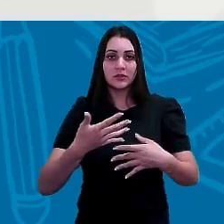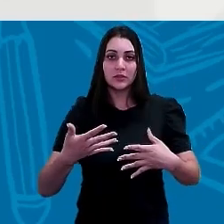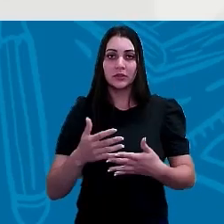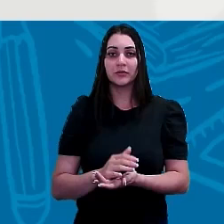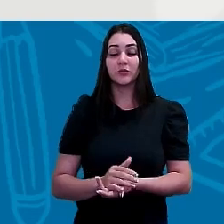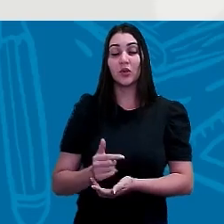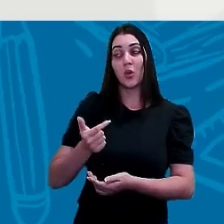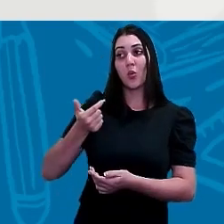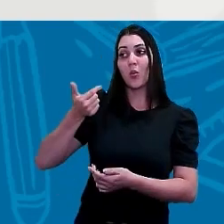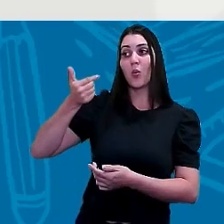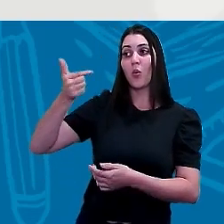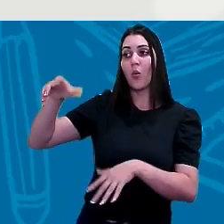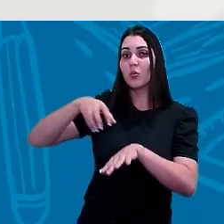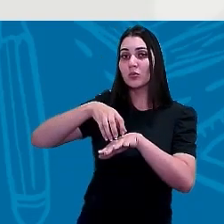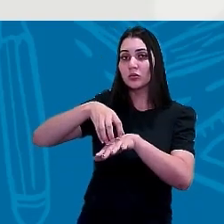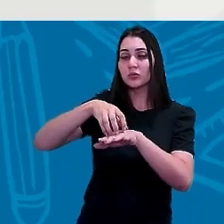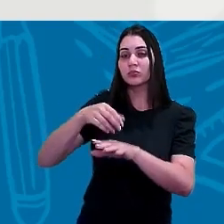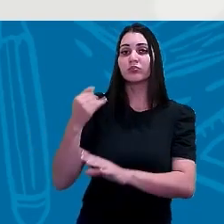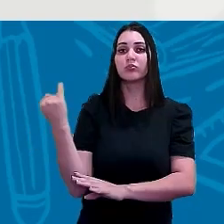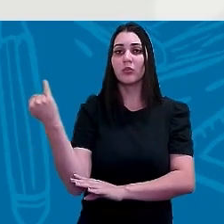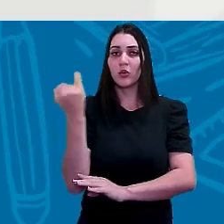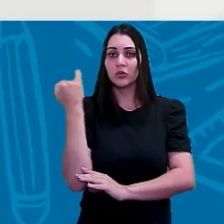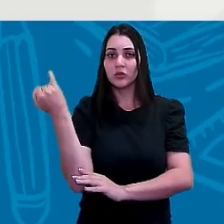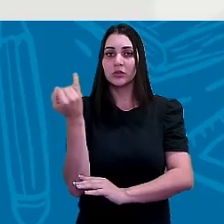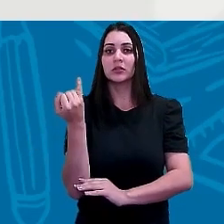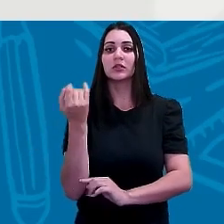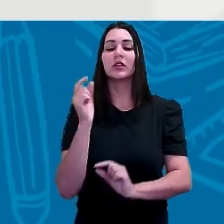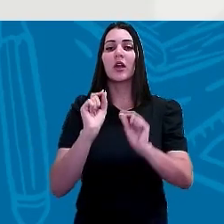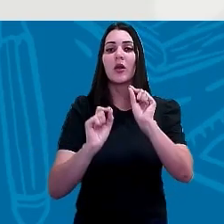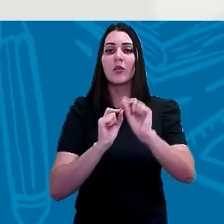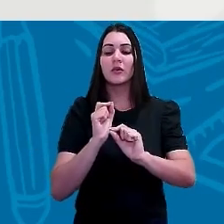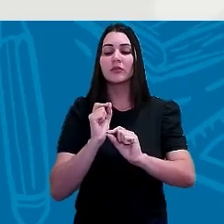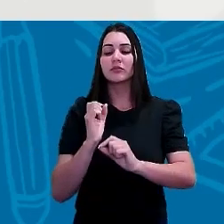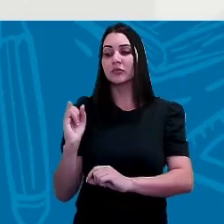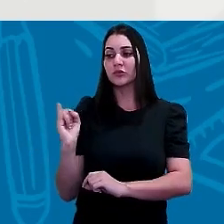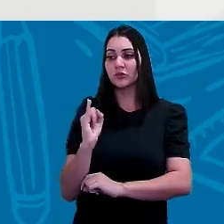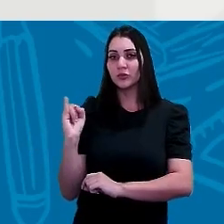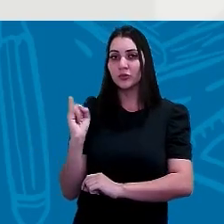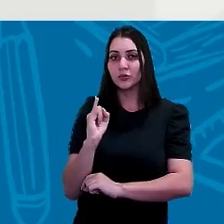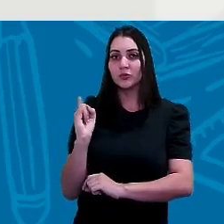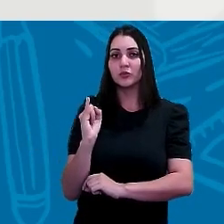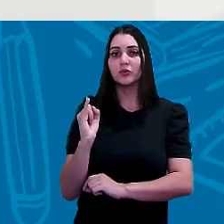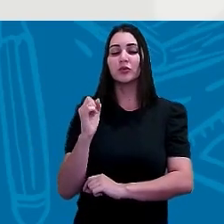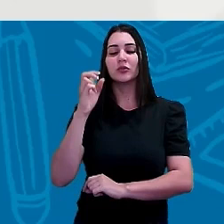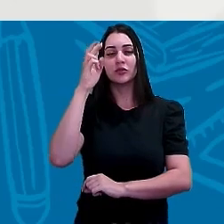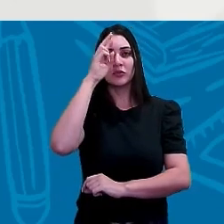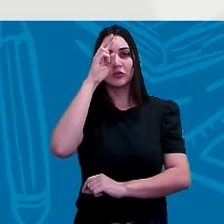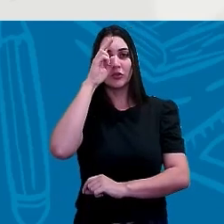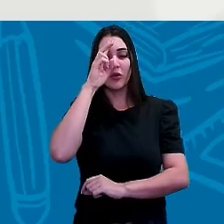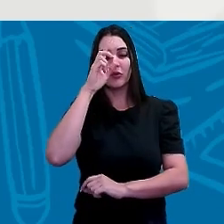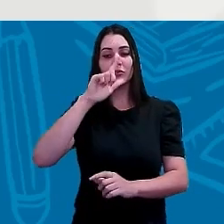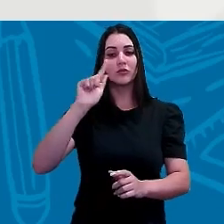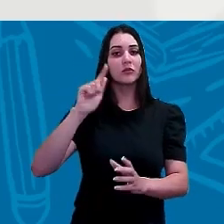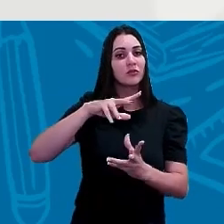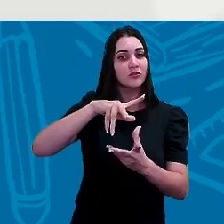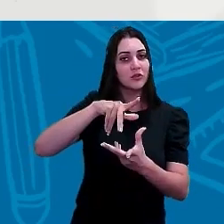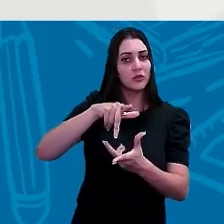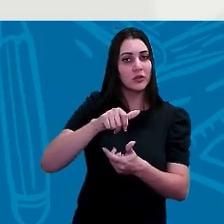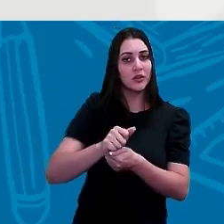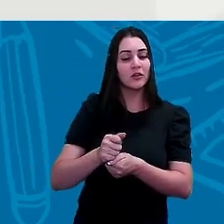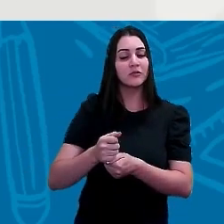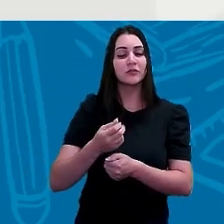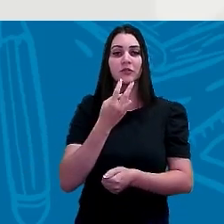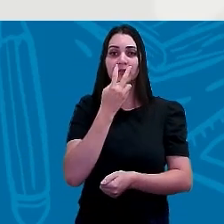Outro ponto turístico importante para a gente é o Instituto Histórico e Geográfico da Vitória de Santo Antão. E